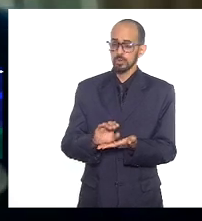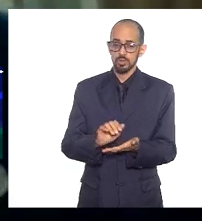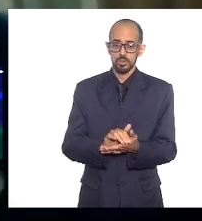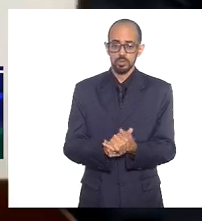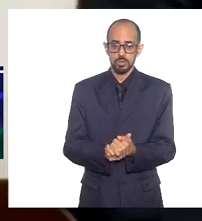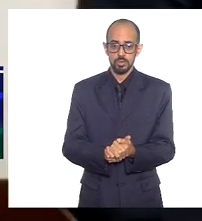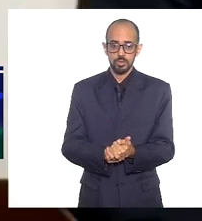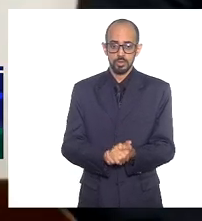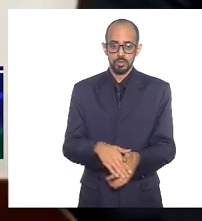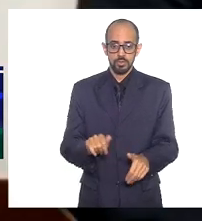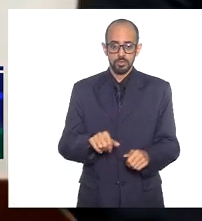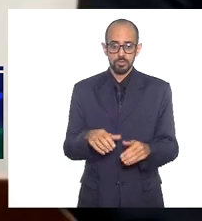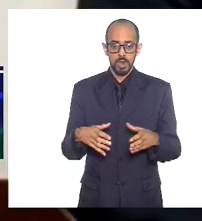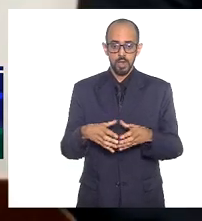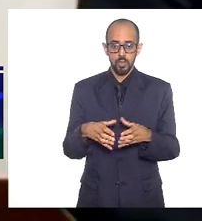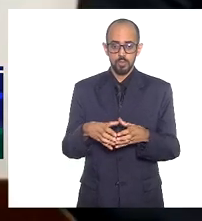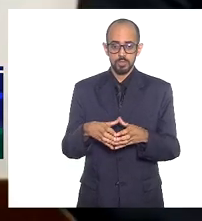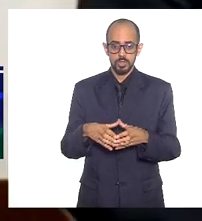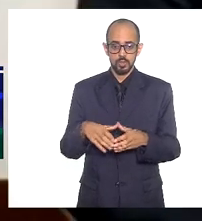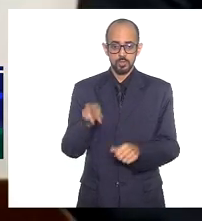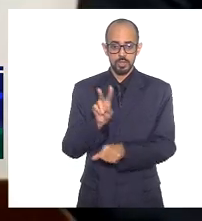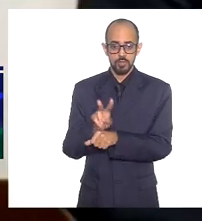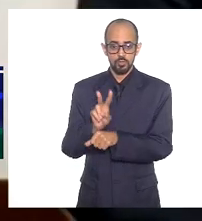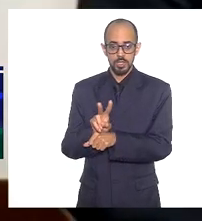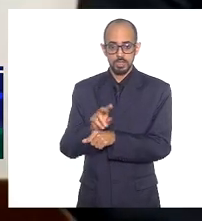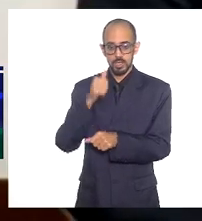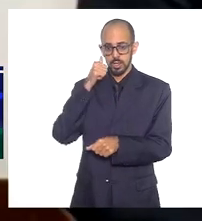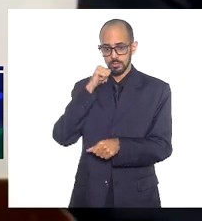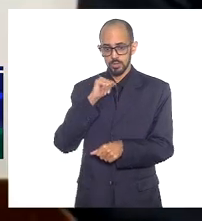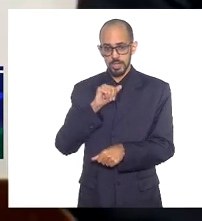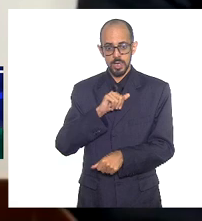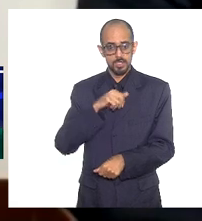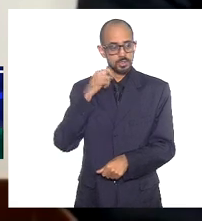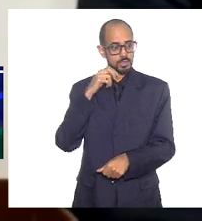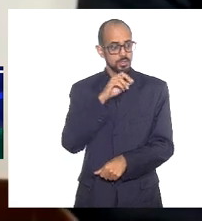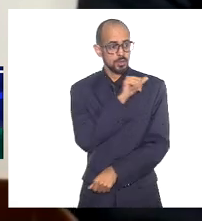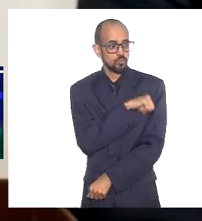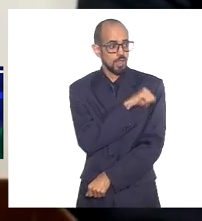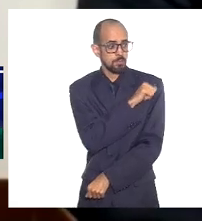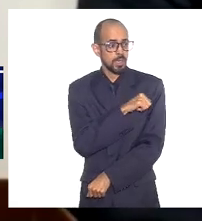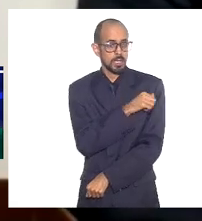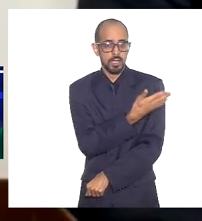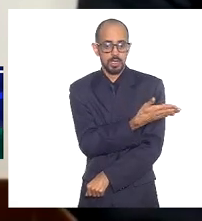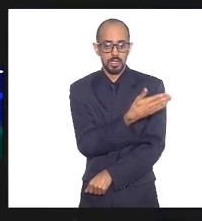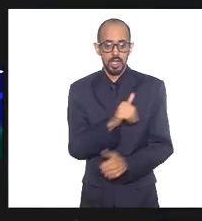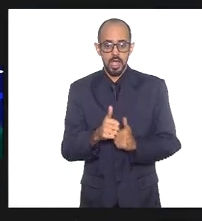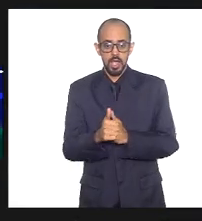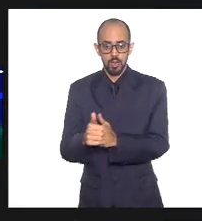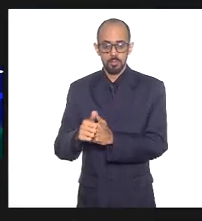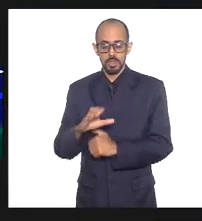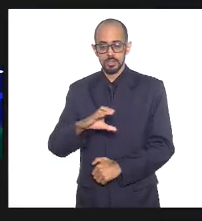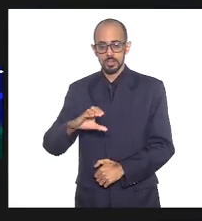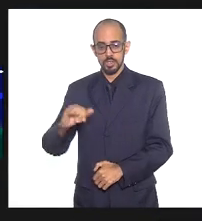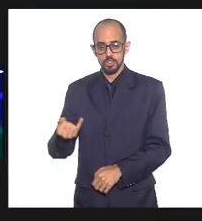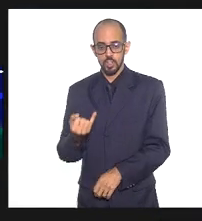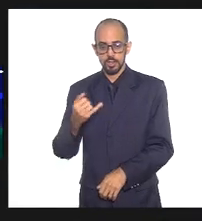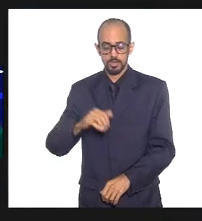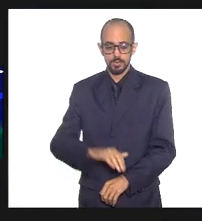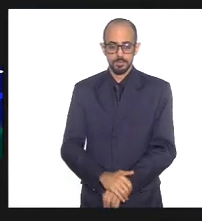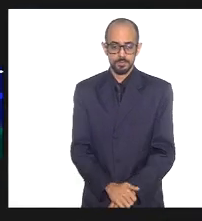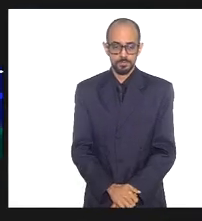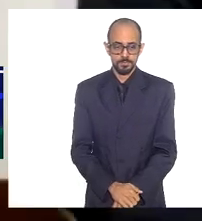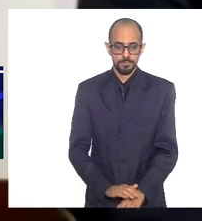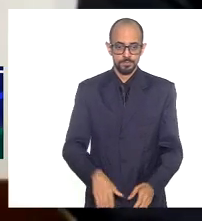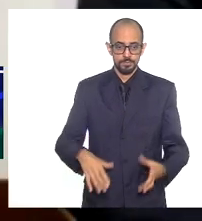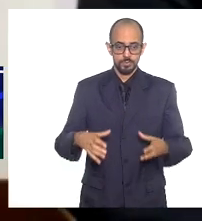Pela comissão de defesa dos direitos da mulher, deputado Enfermeira Rejane. Acompanha-se dos CJs, presidente. Pela